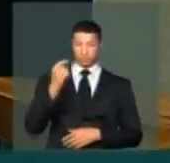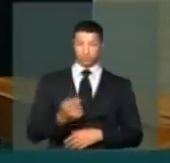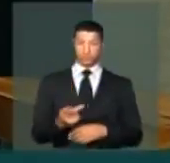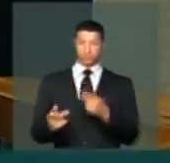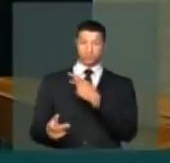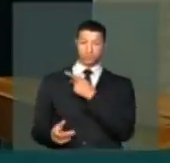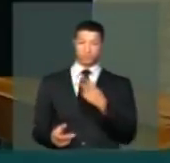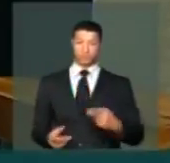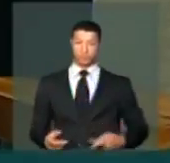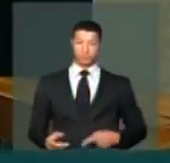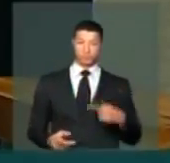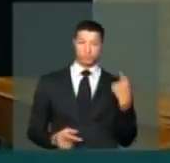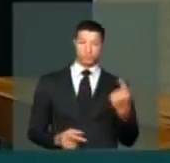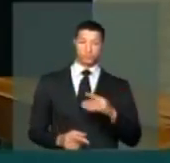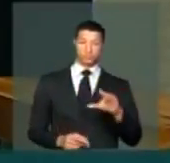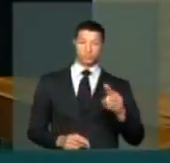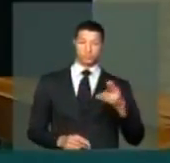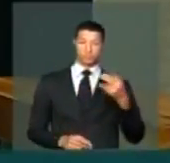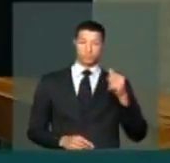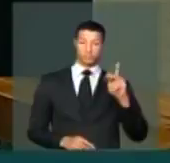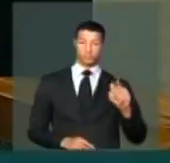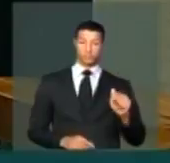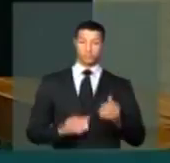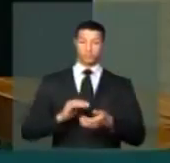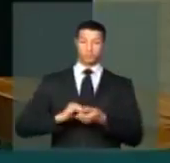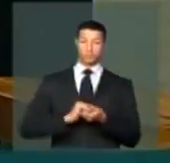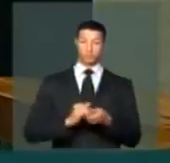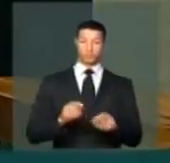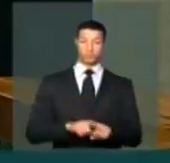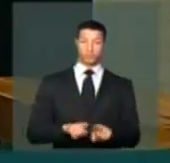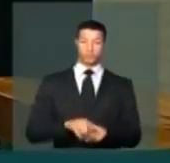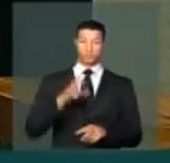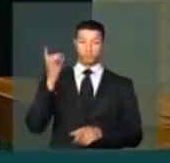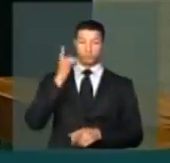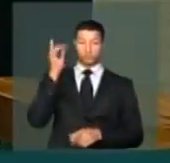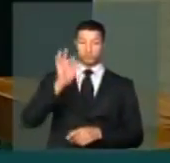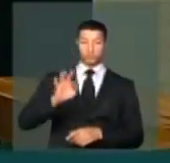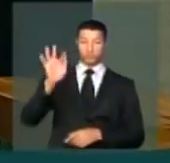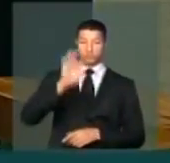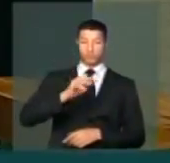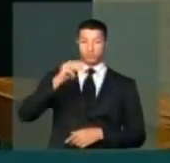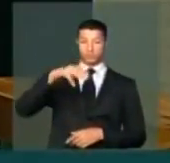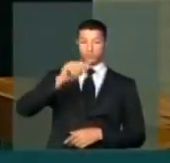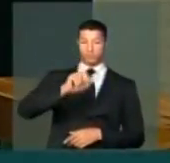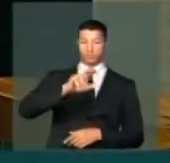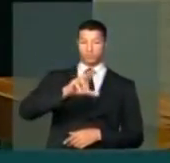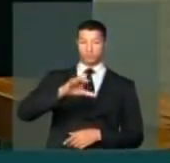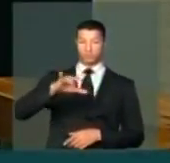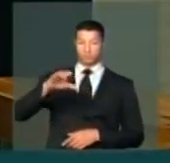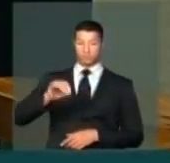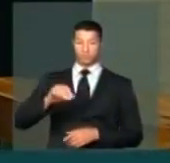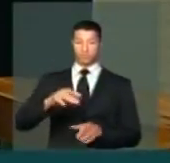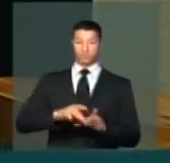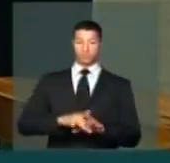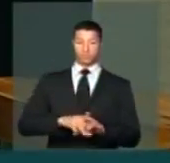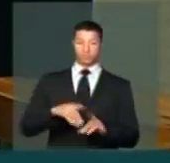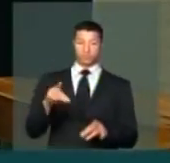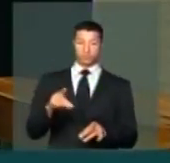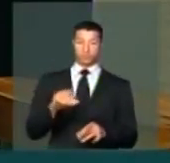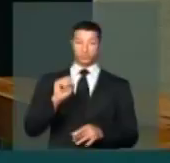vice-presidente da nossa Chapa cumprimento também o deputado federal Márcio França eleito